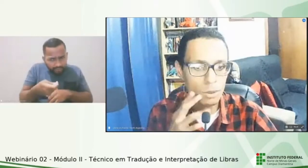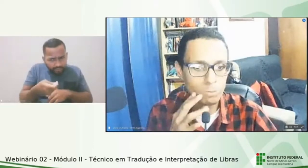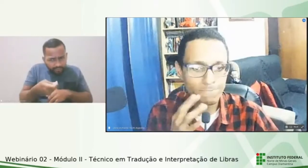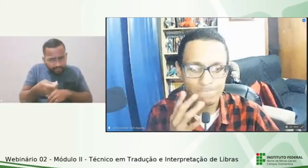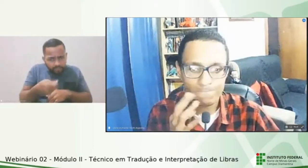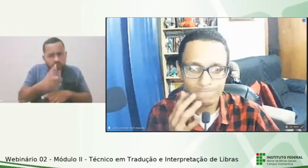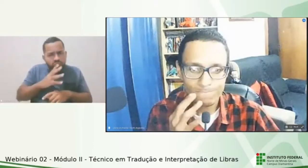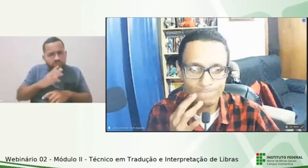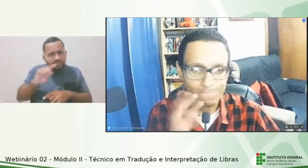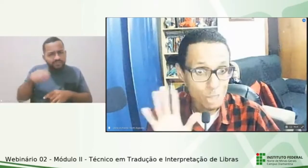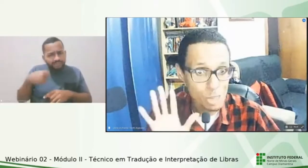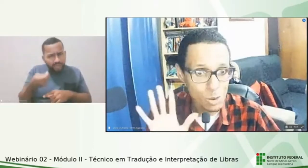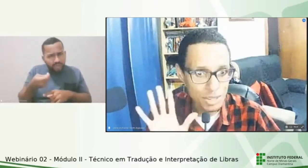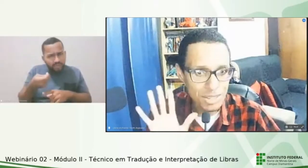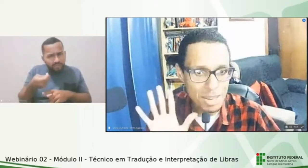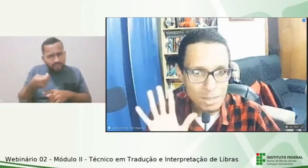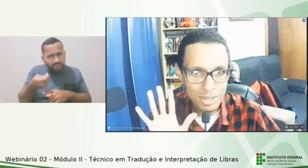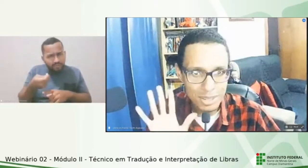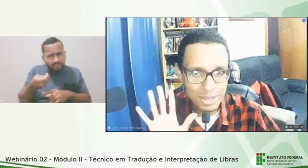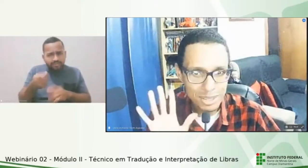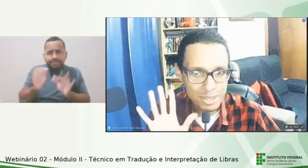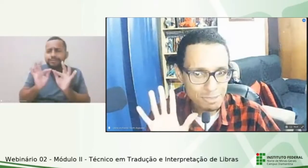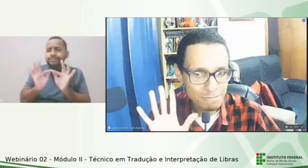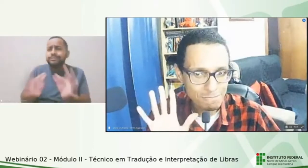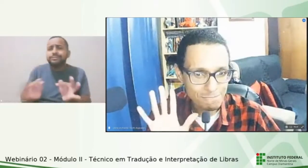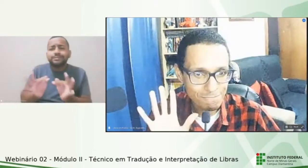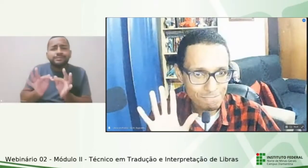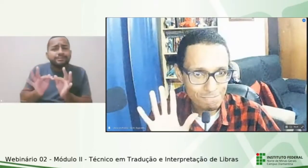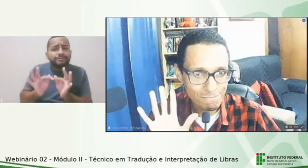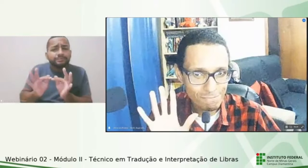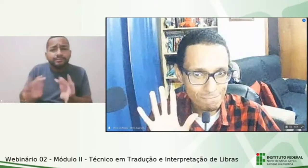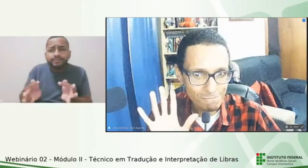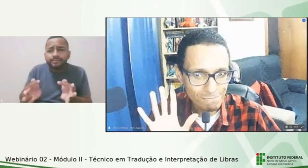sinal? Coisa simples.